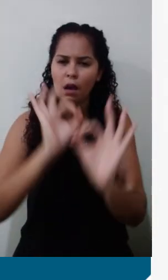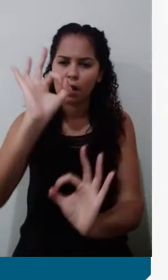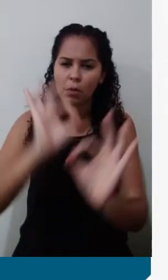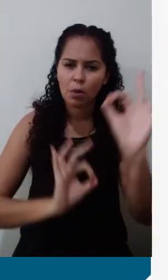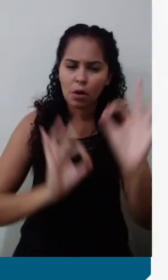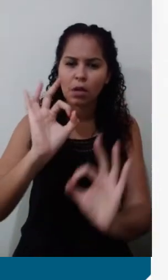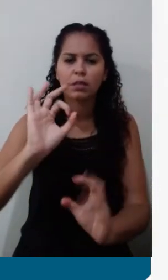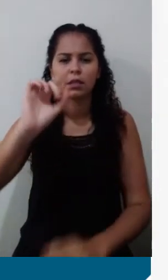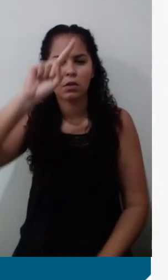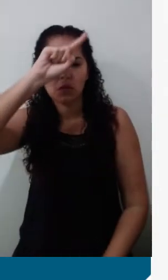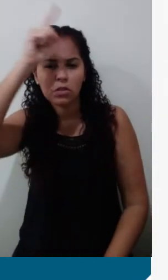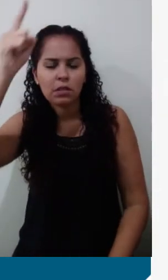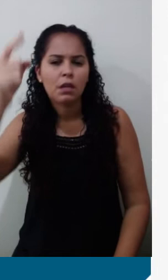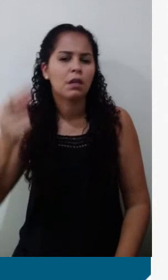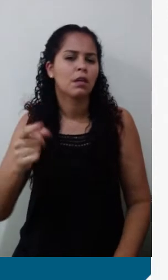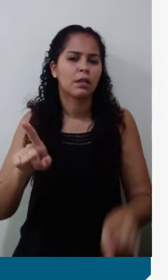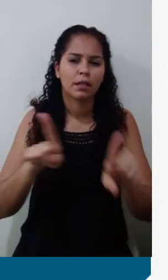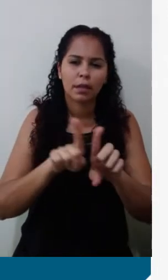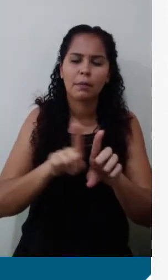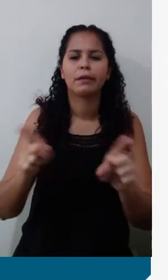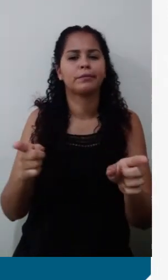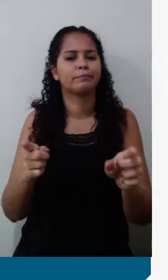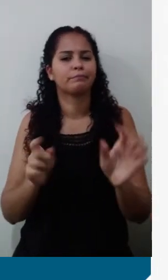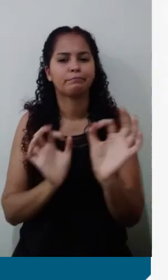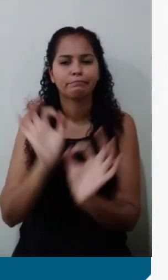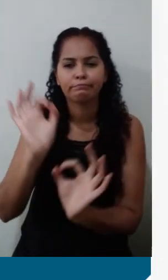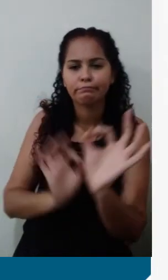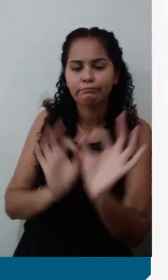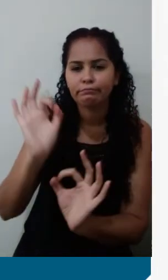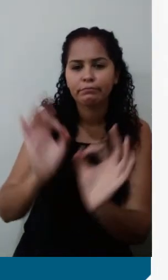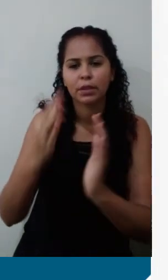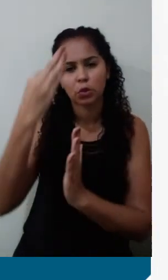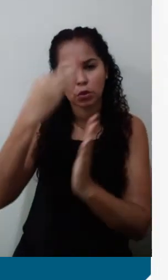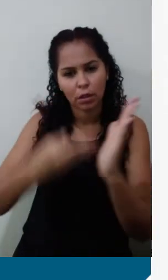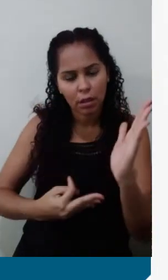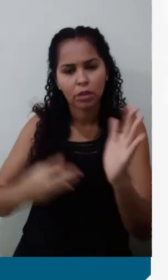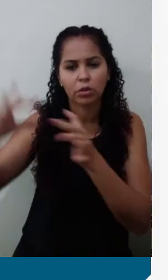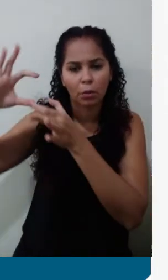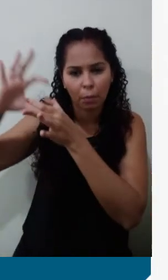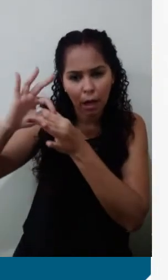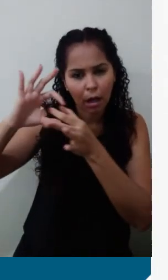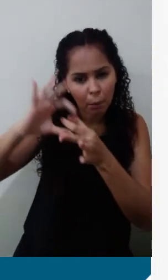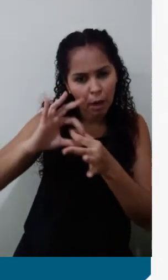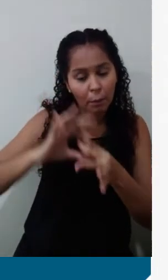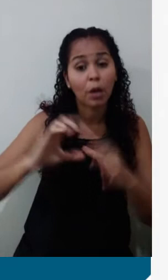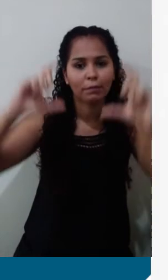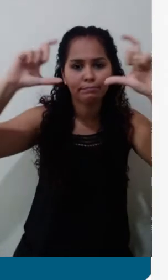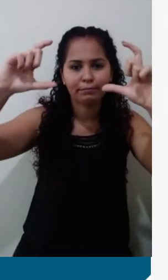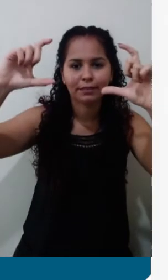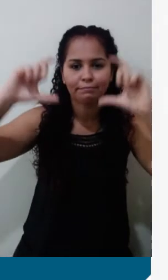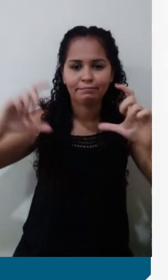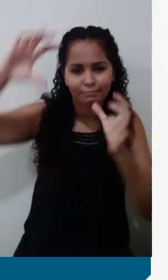de elaboração de ideias, se houve um processo de planejamento, se o aluno articulou bem um